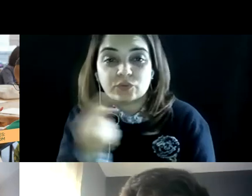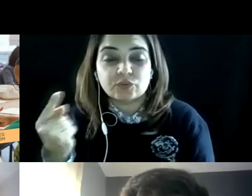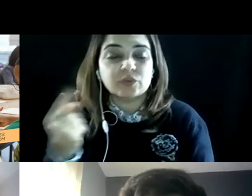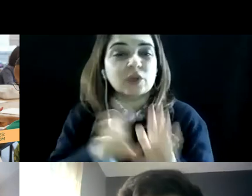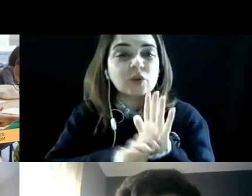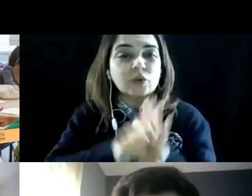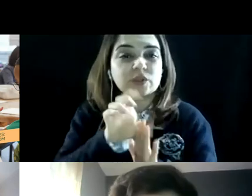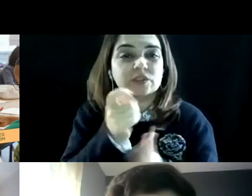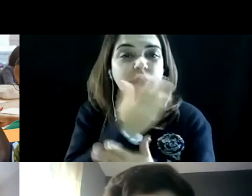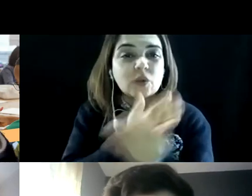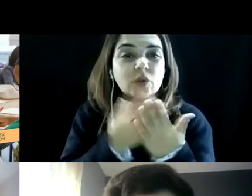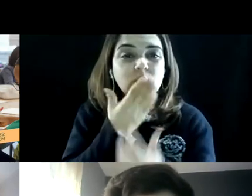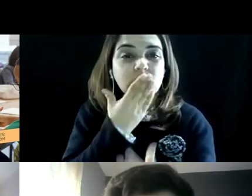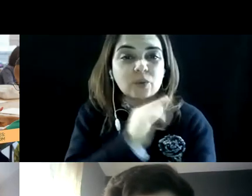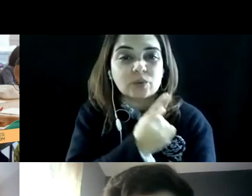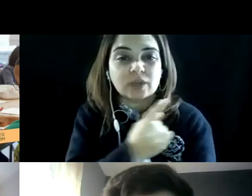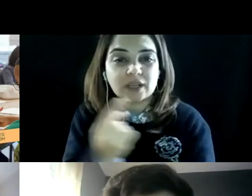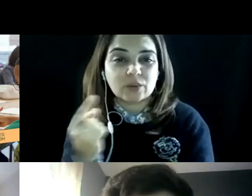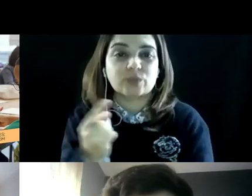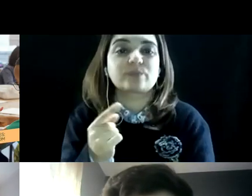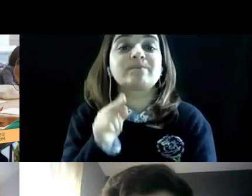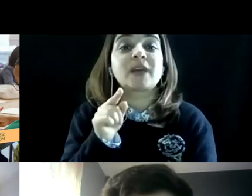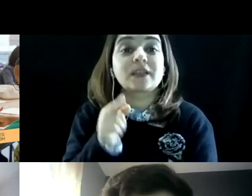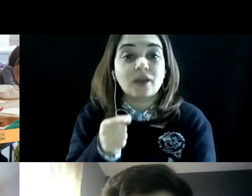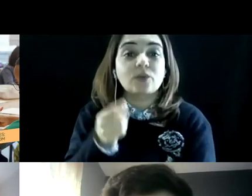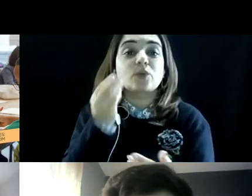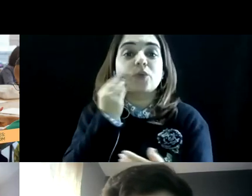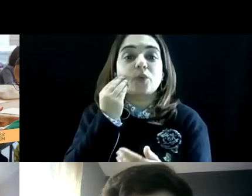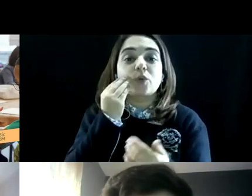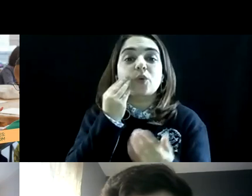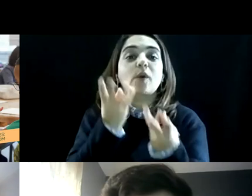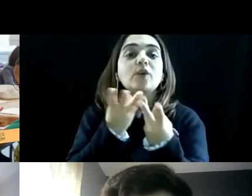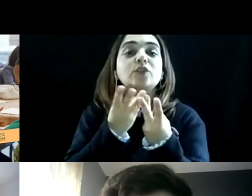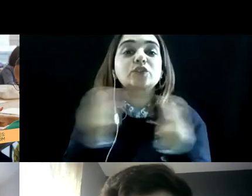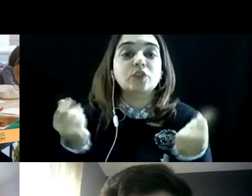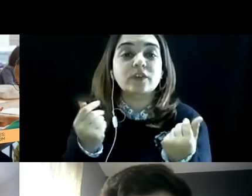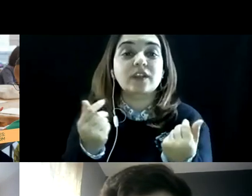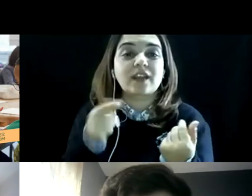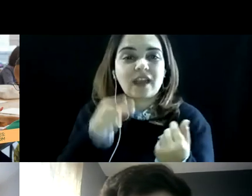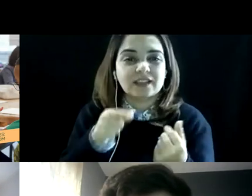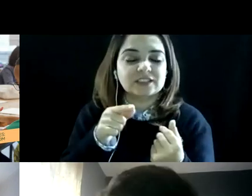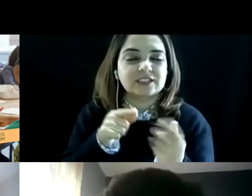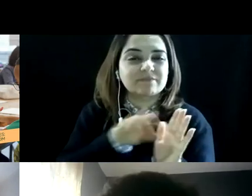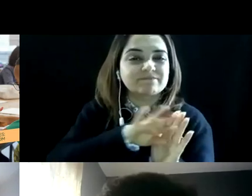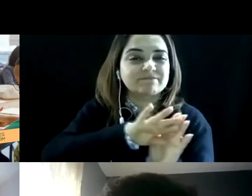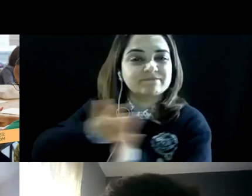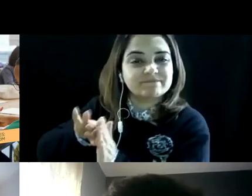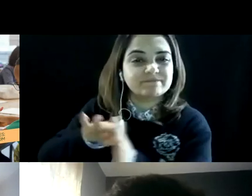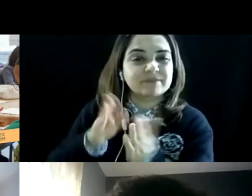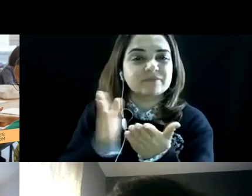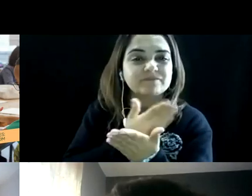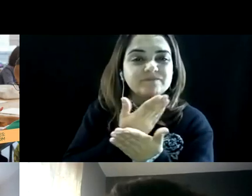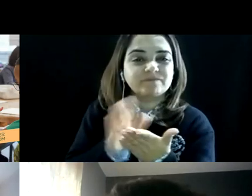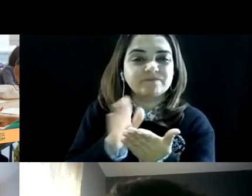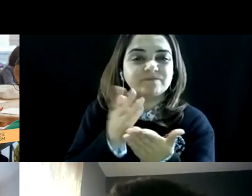de cada aluna. Portanto, para contrariar então esta segregação que existe na escola secundária,